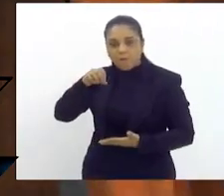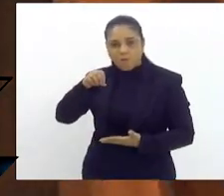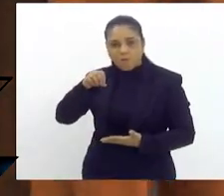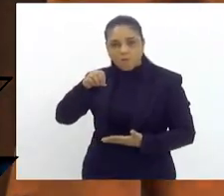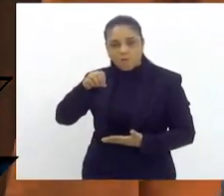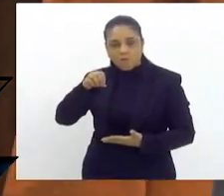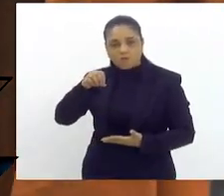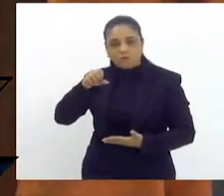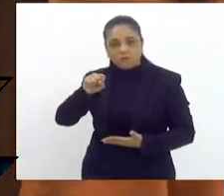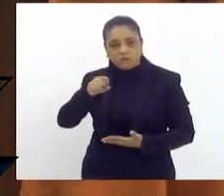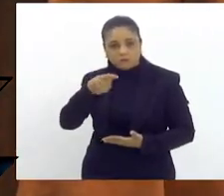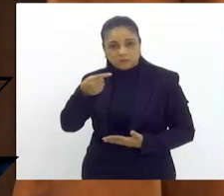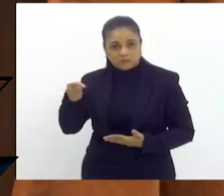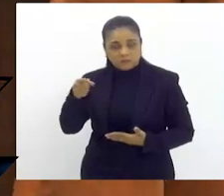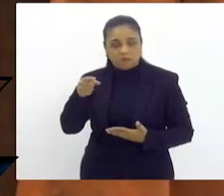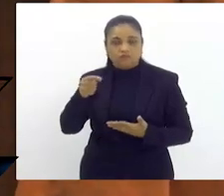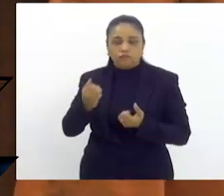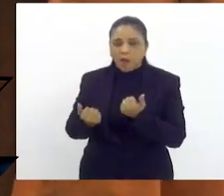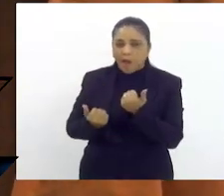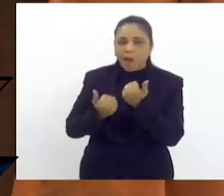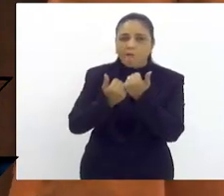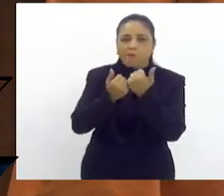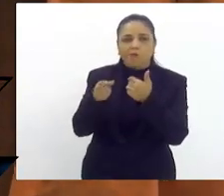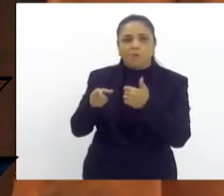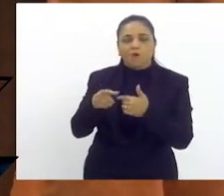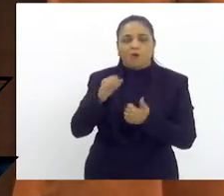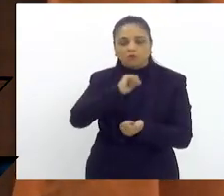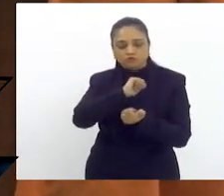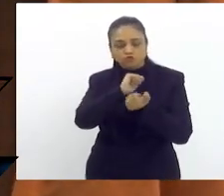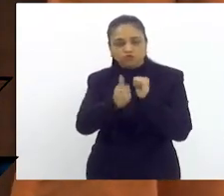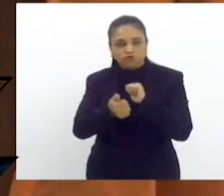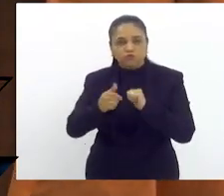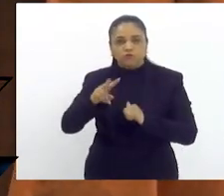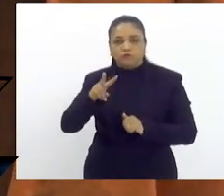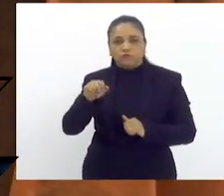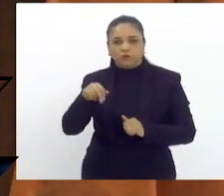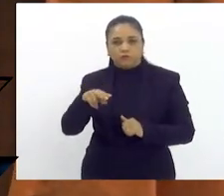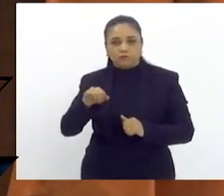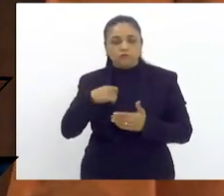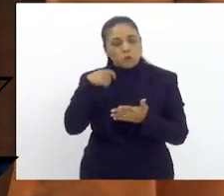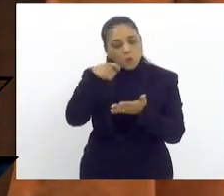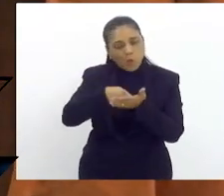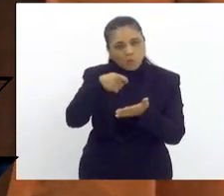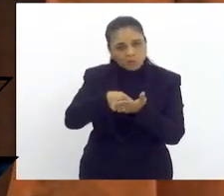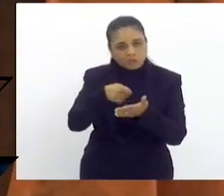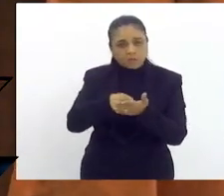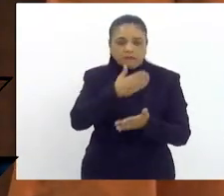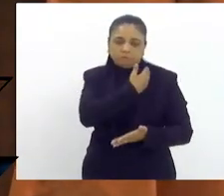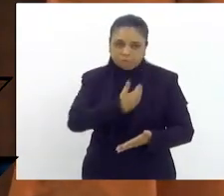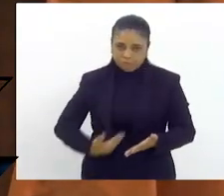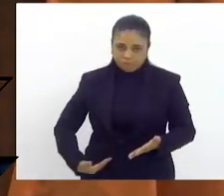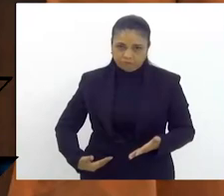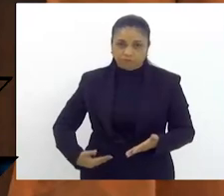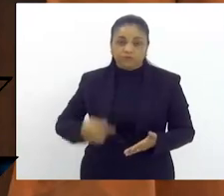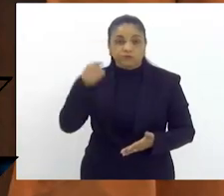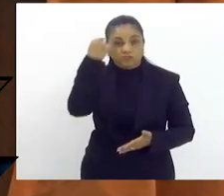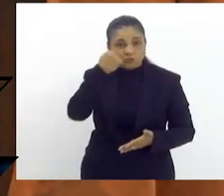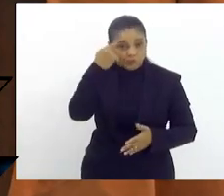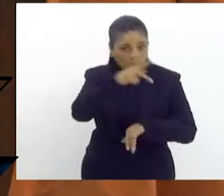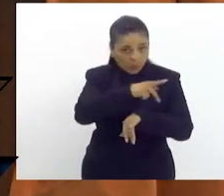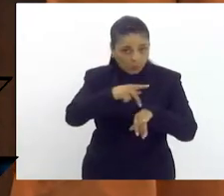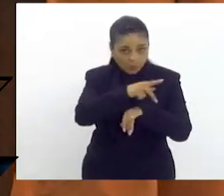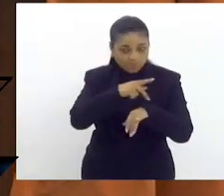ao Vinícius Junior mas mais do que isso cobrar também as autoridades do governo espanhol providências em relação